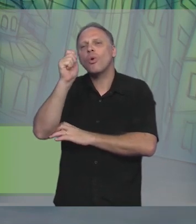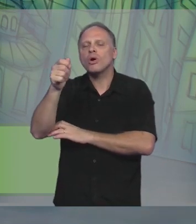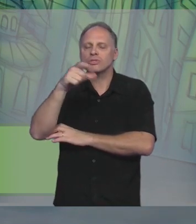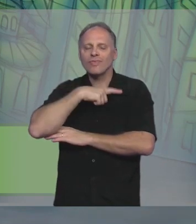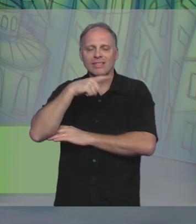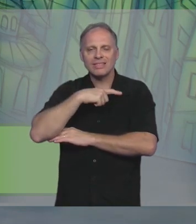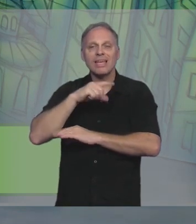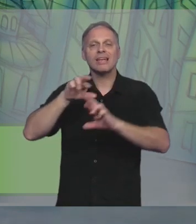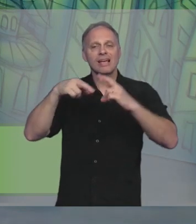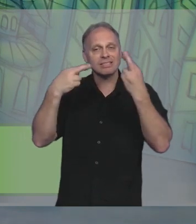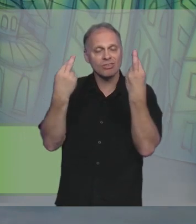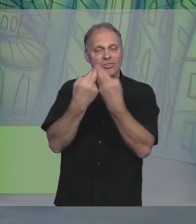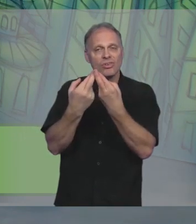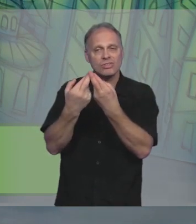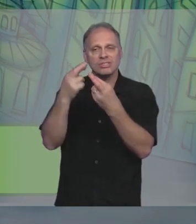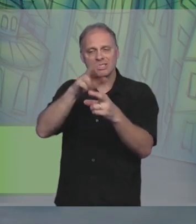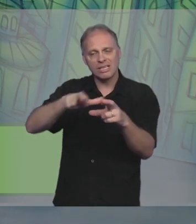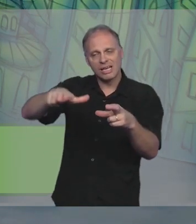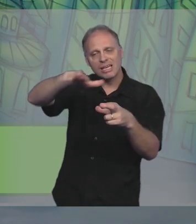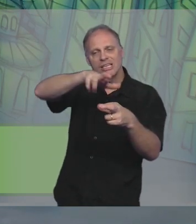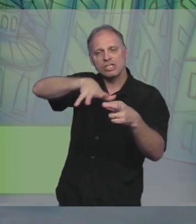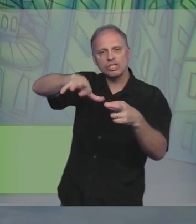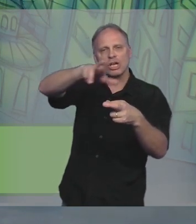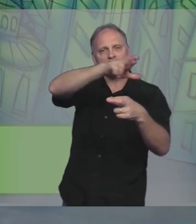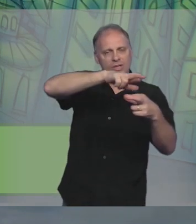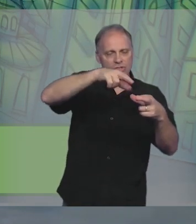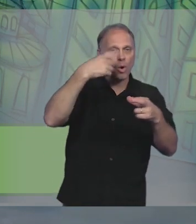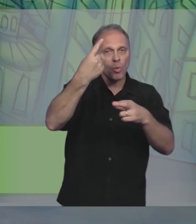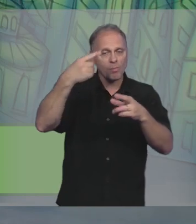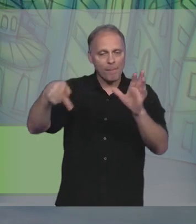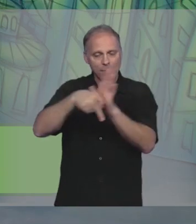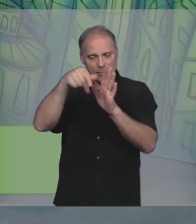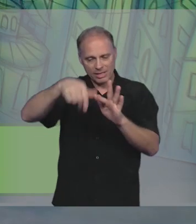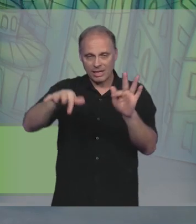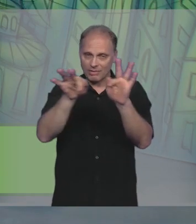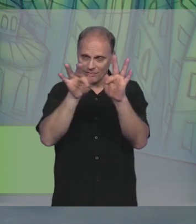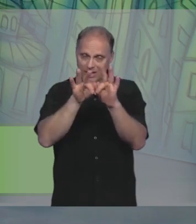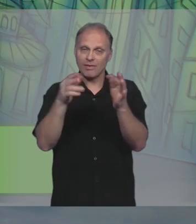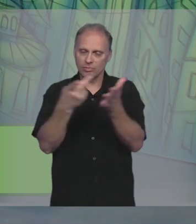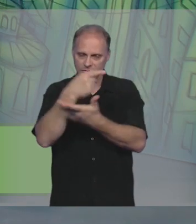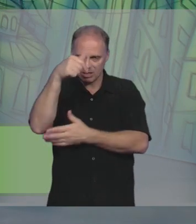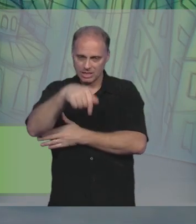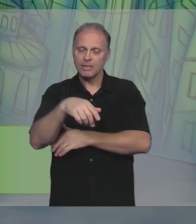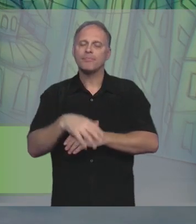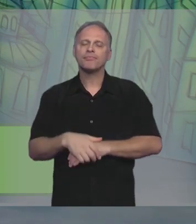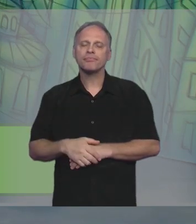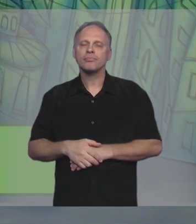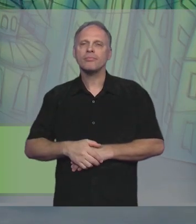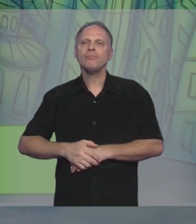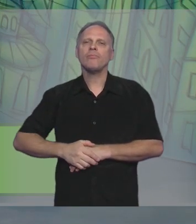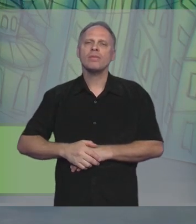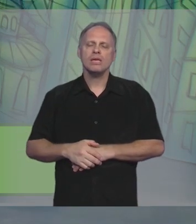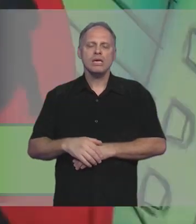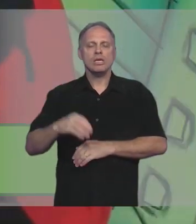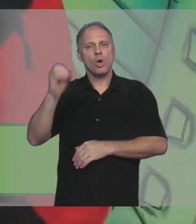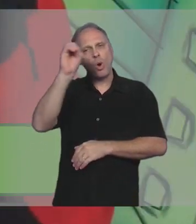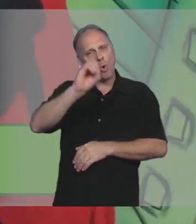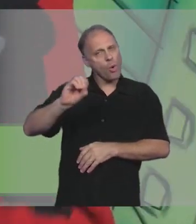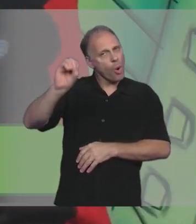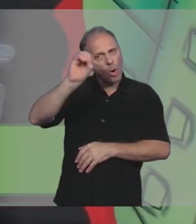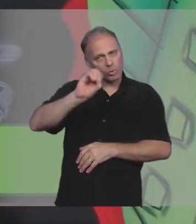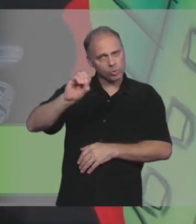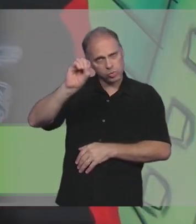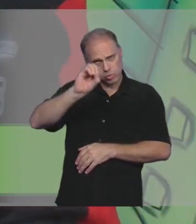conferências regionais, inclusive uma na nossa região será aqui na Universidade Fevale. Em outubro